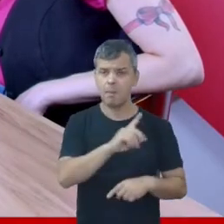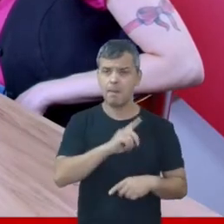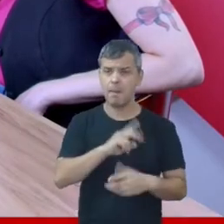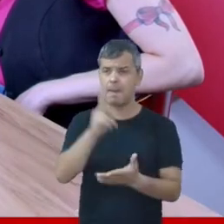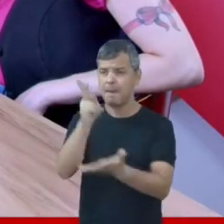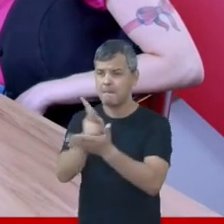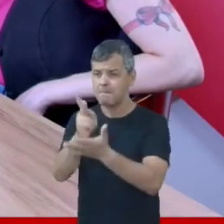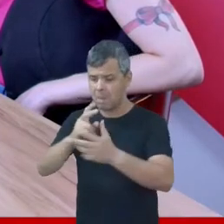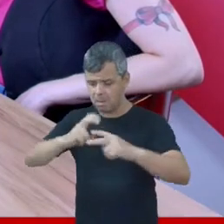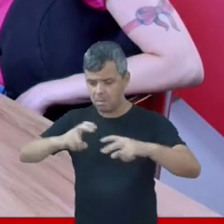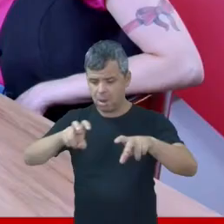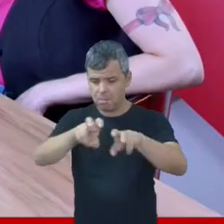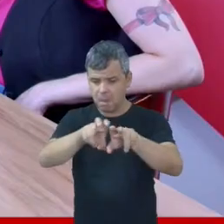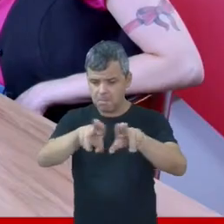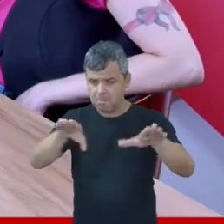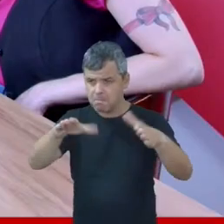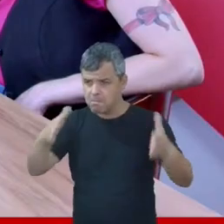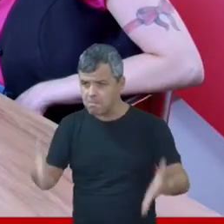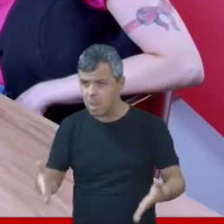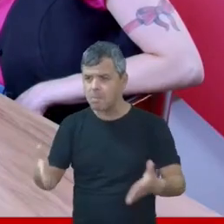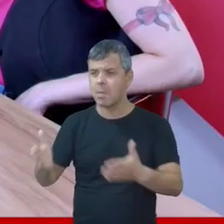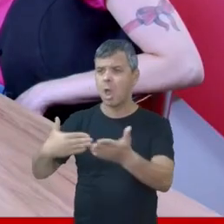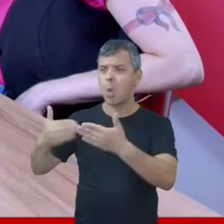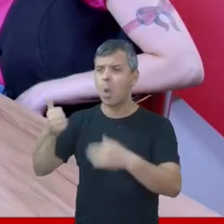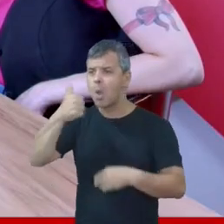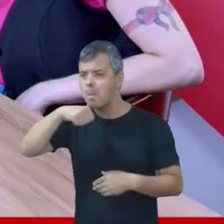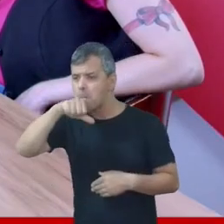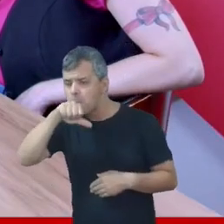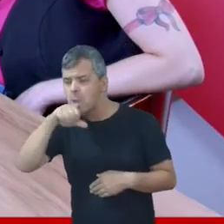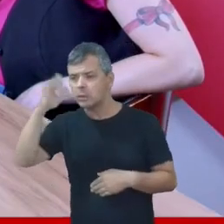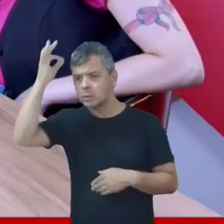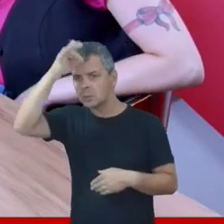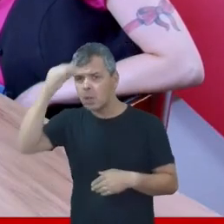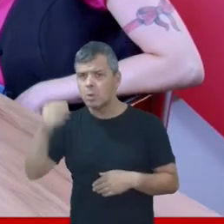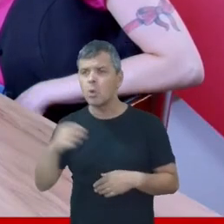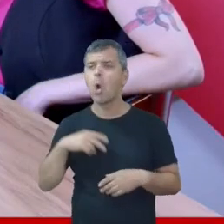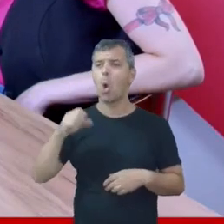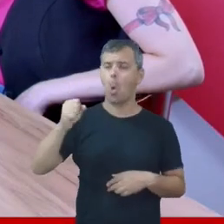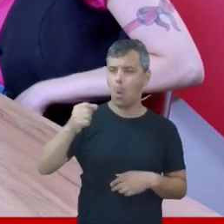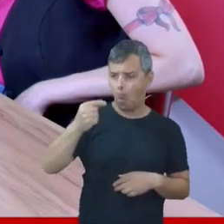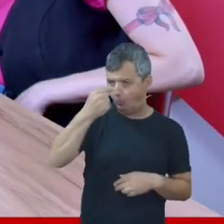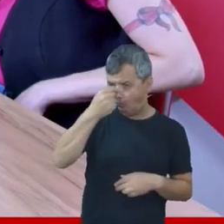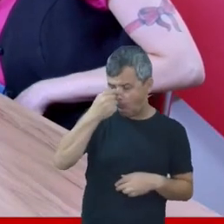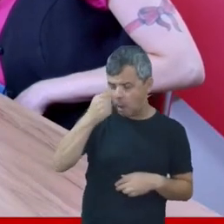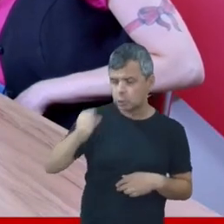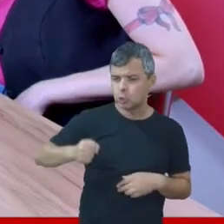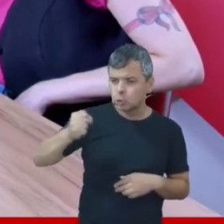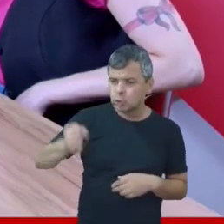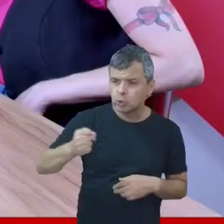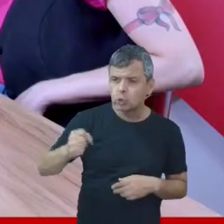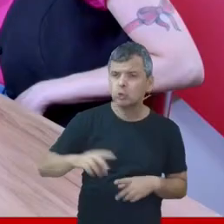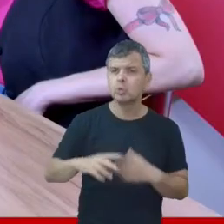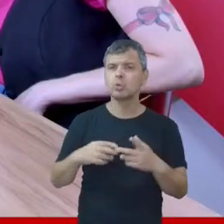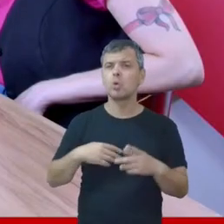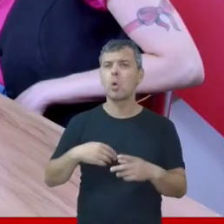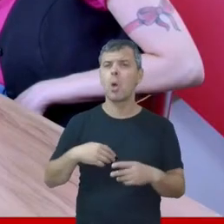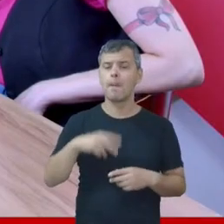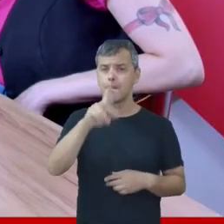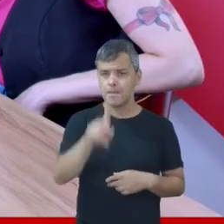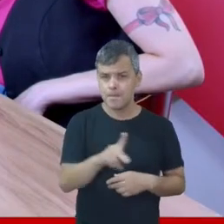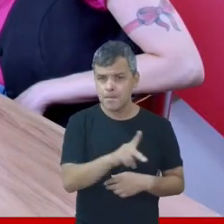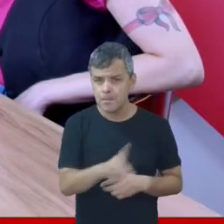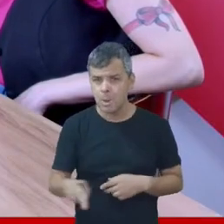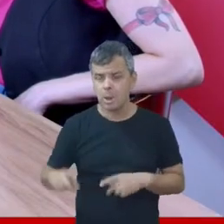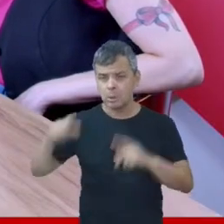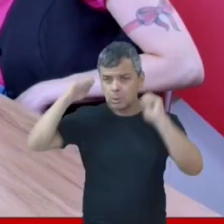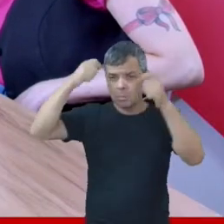mesma mesa para conversar uma mãe de santo, um pai de santo, um pastor, um padre, um frei, seja quem for, várias